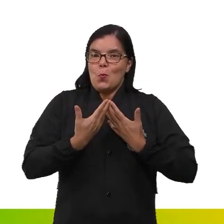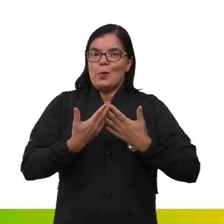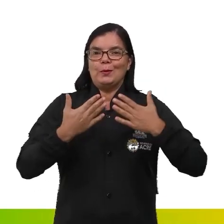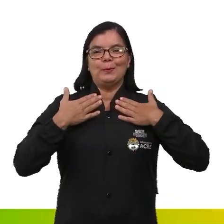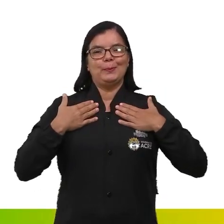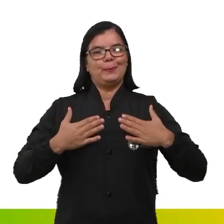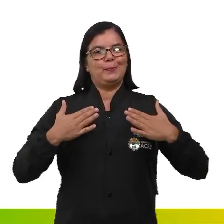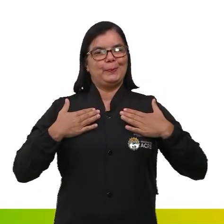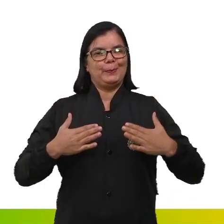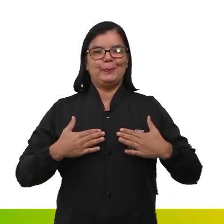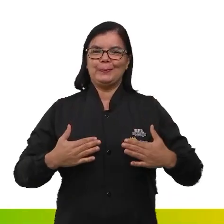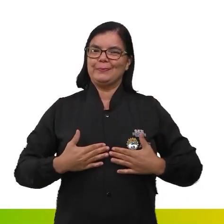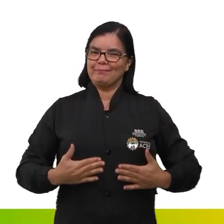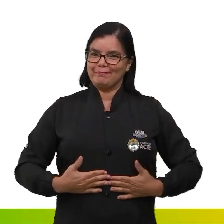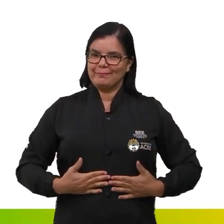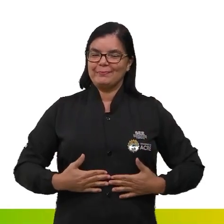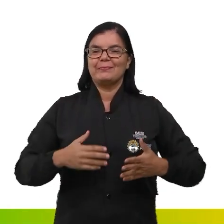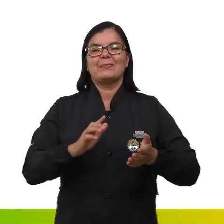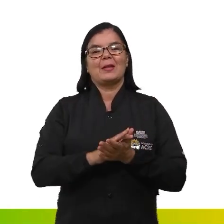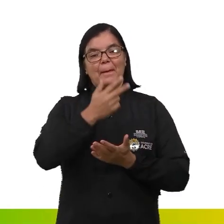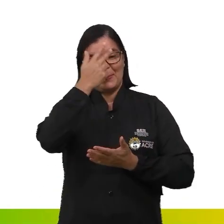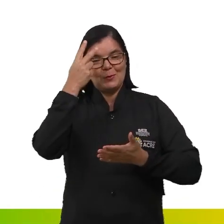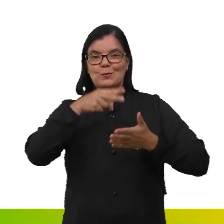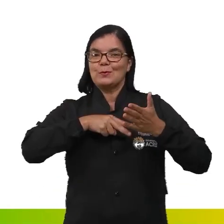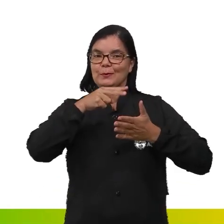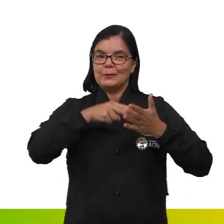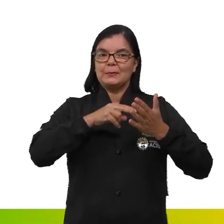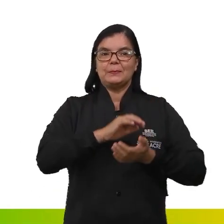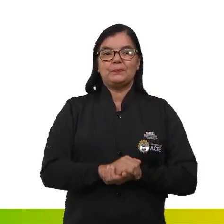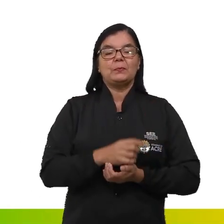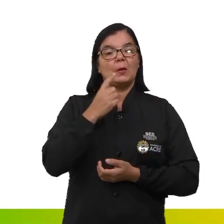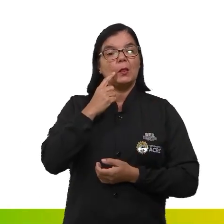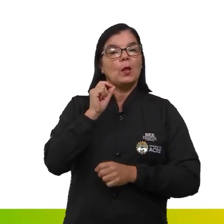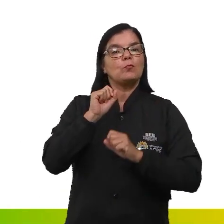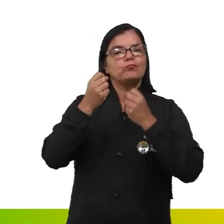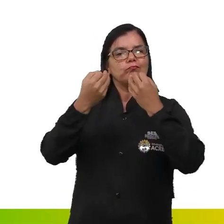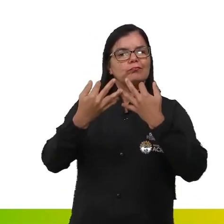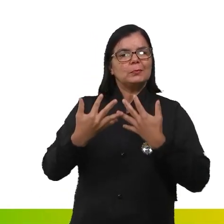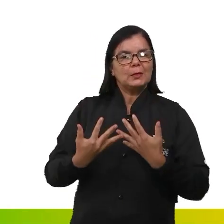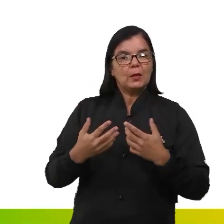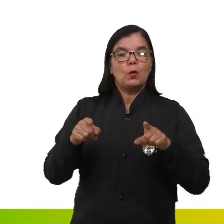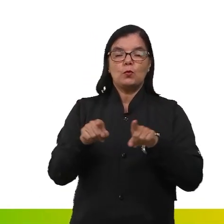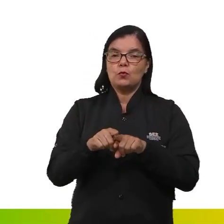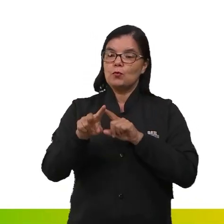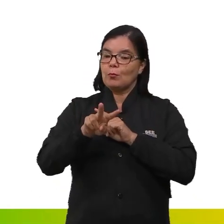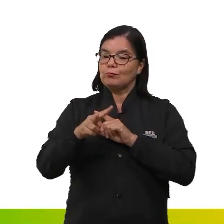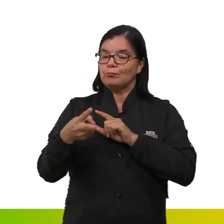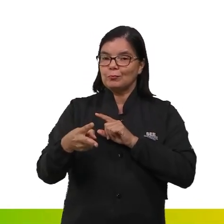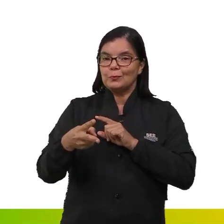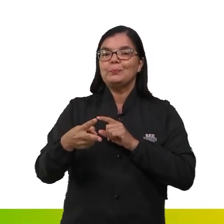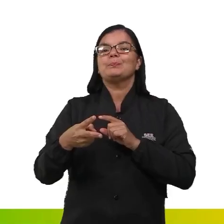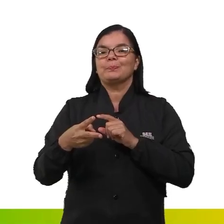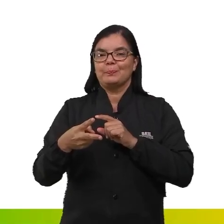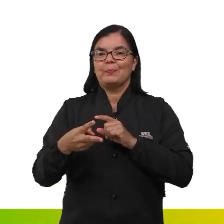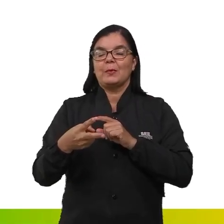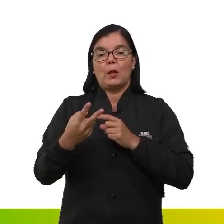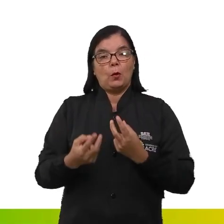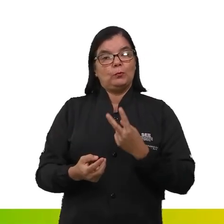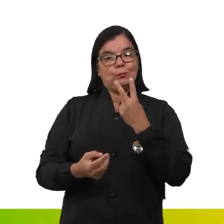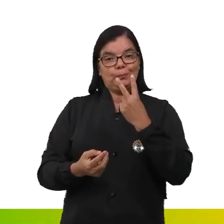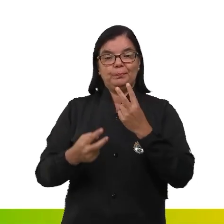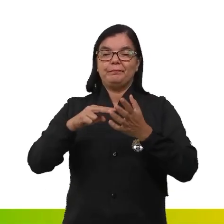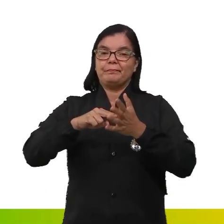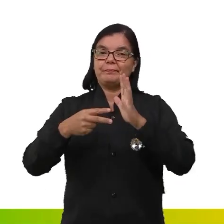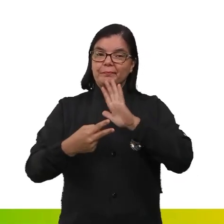humor aí, um riso em quem lê, tá? Então, costuma-se dizer que o duplo sentido, principalmente para